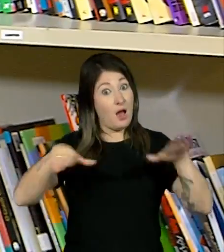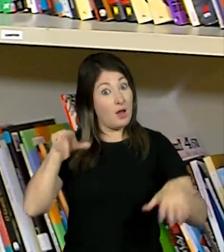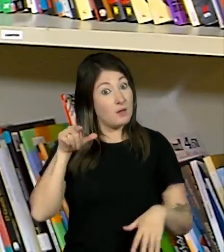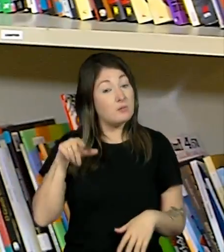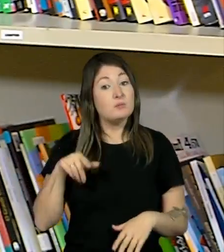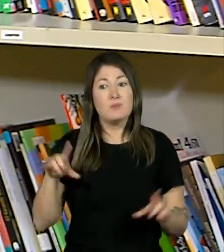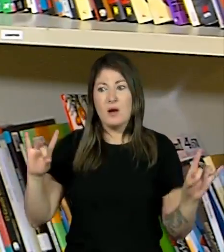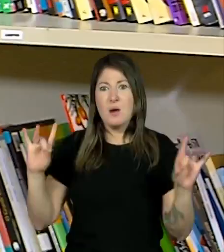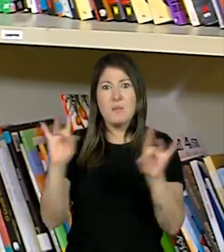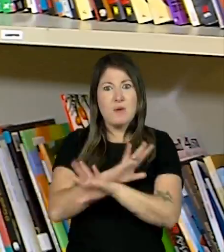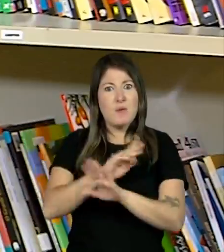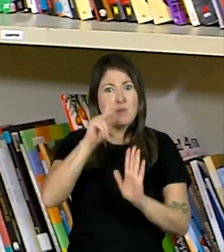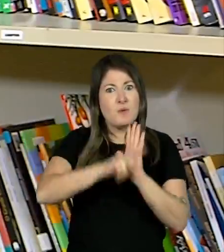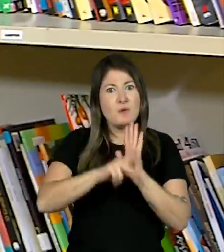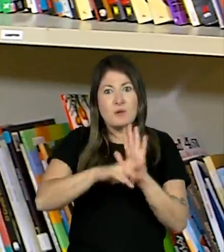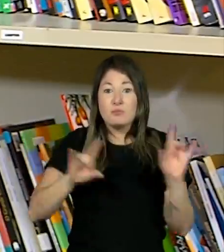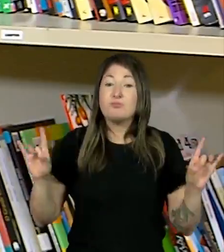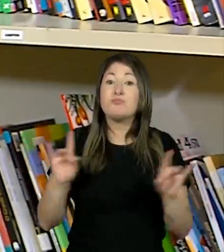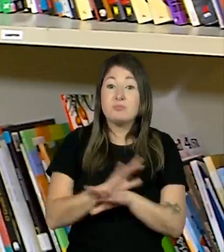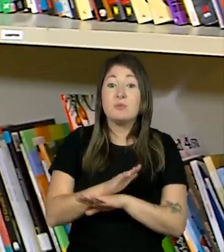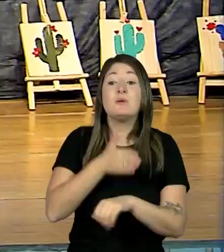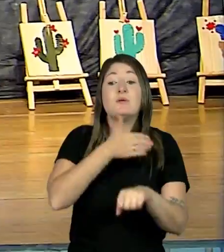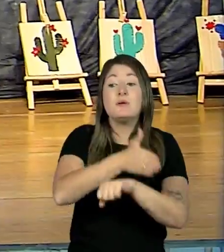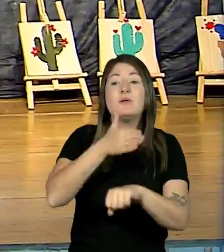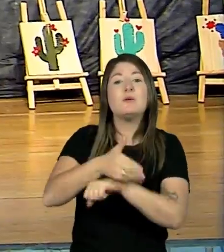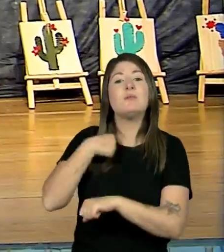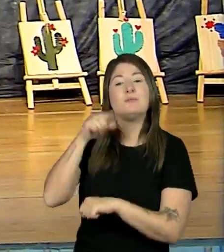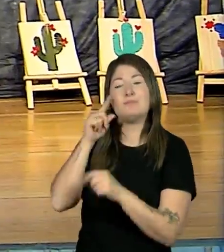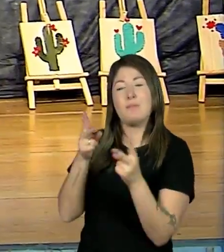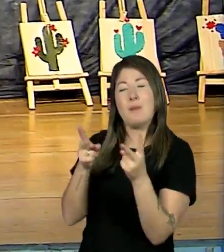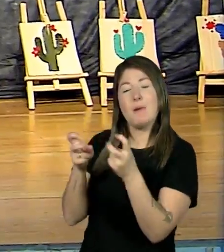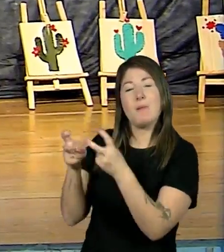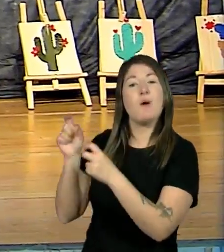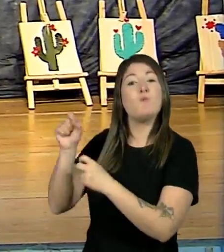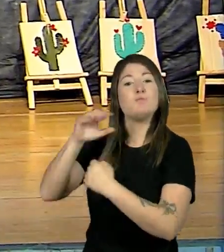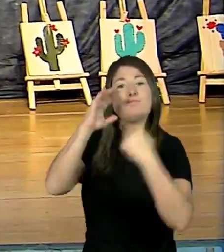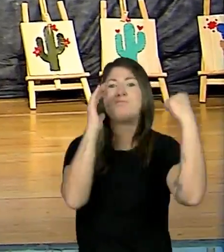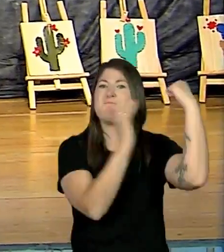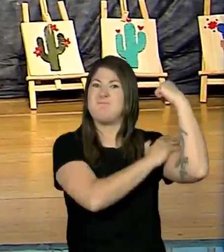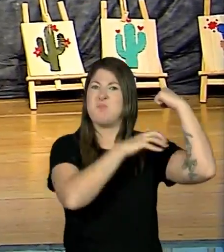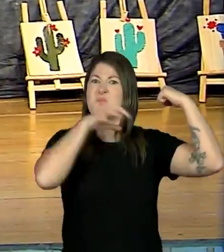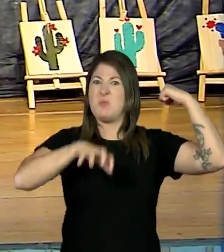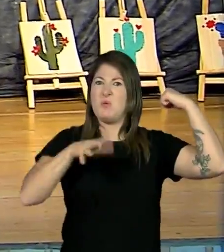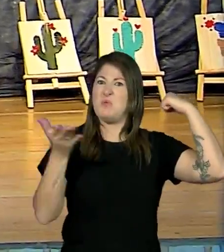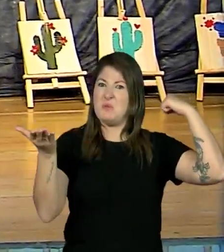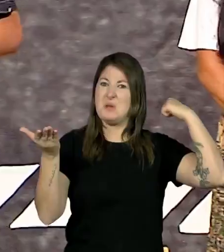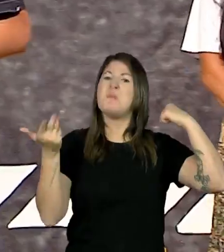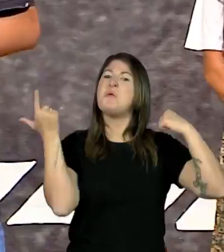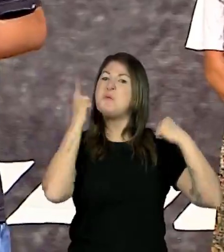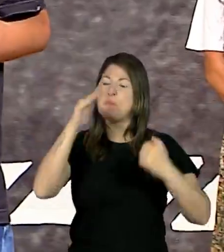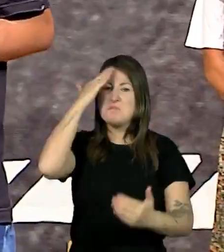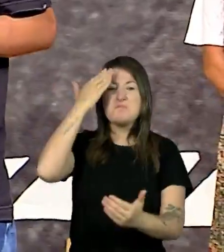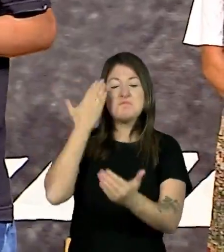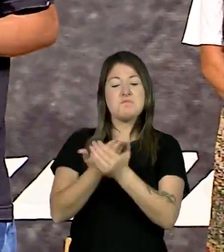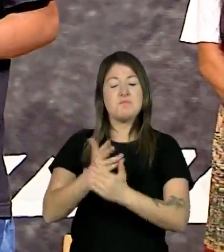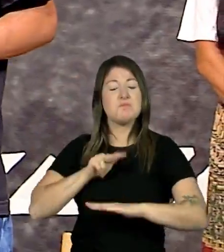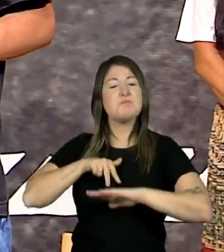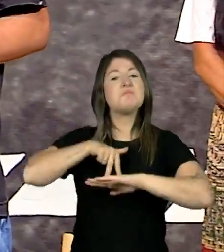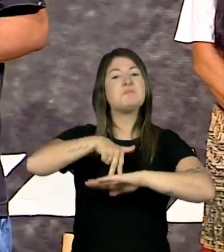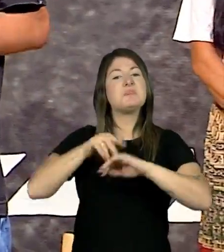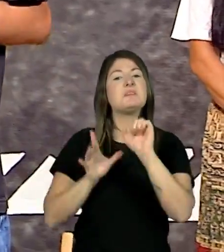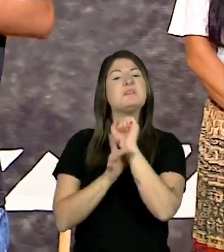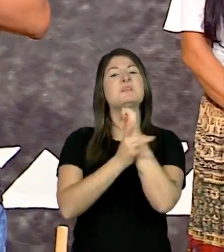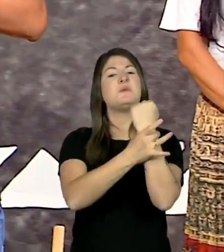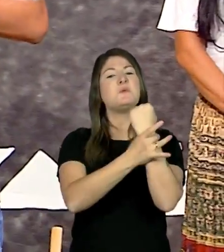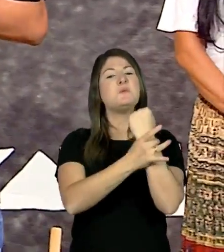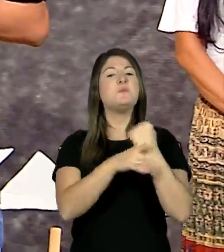projetos, a gente percebe o empoderamento. Então, esses alunos eles ficam mais confiantes, eles ficam mais